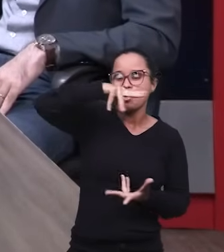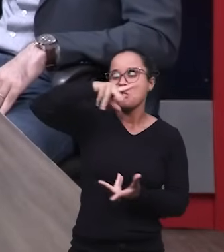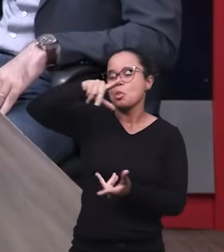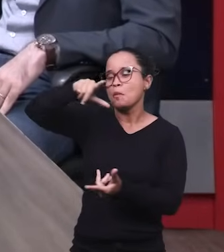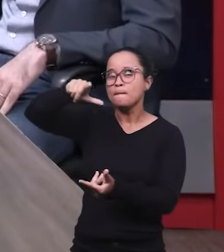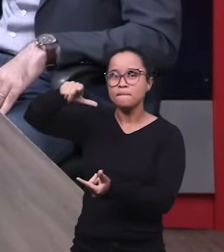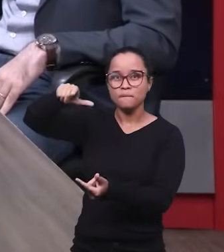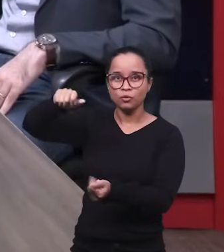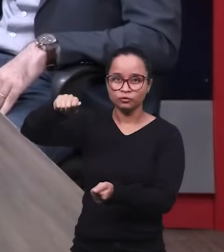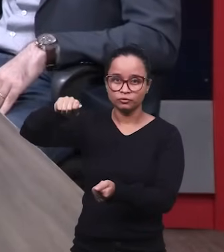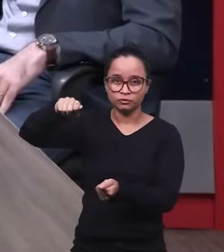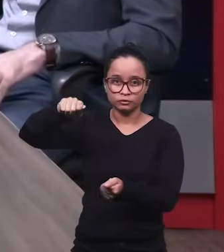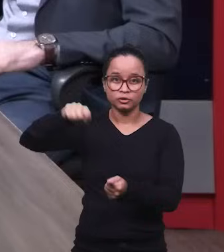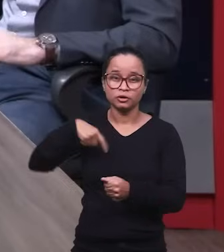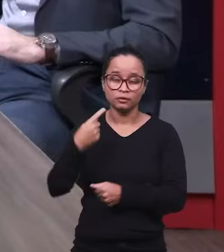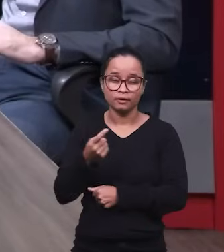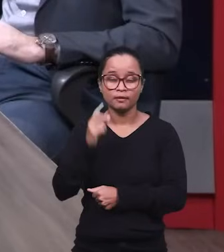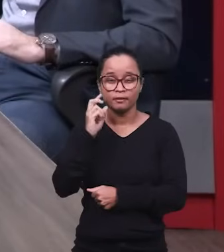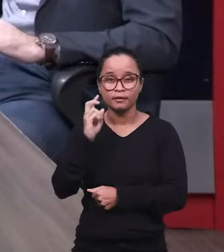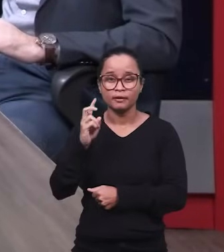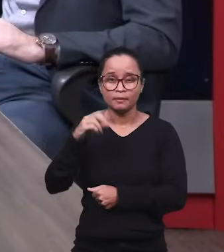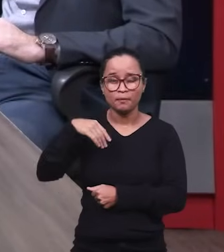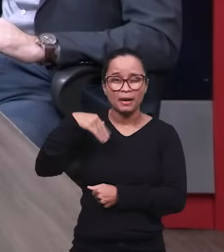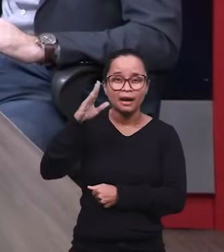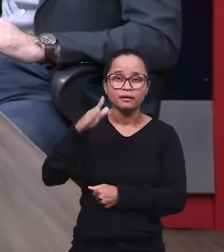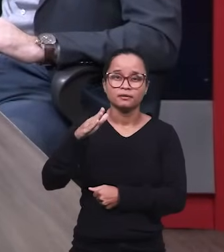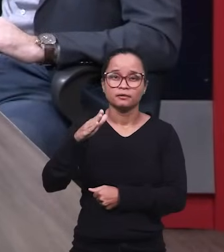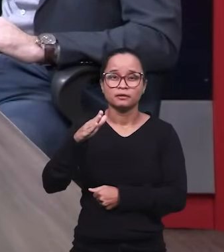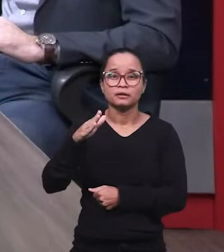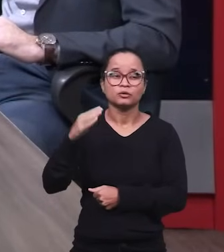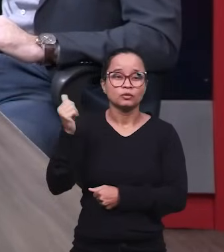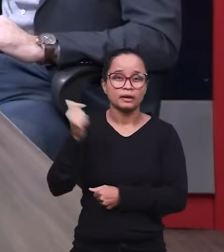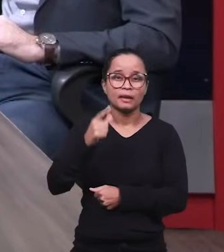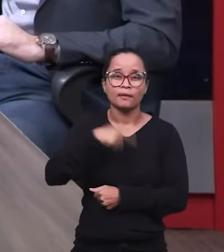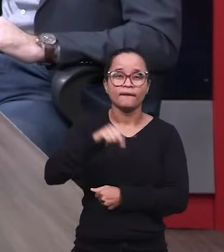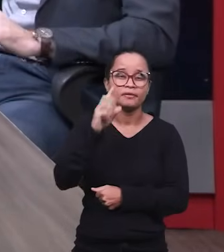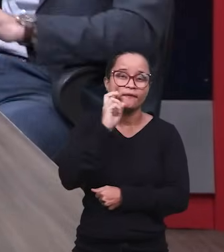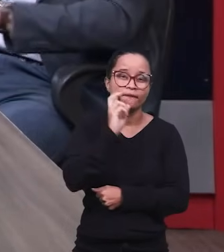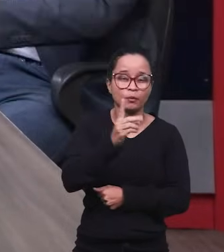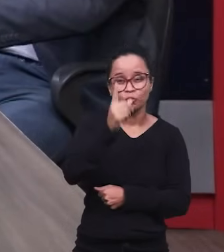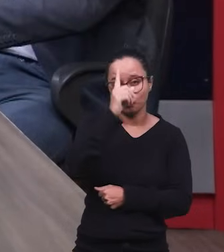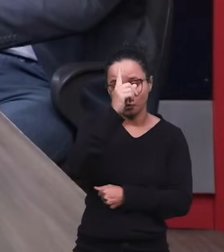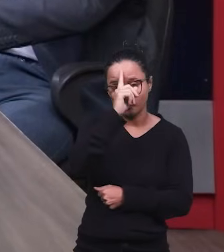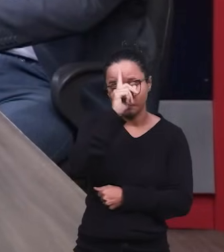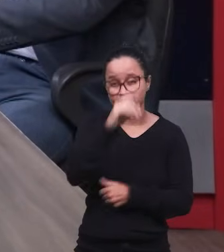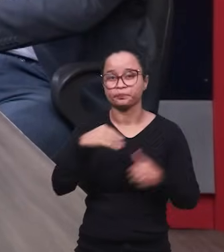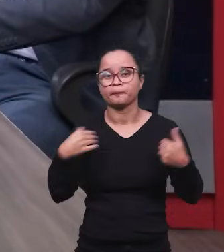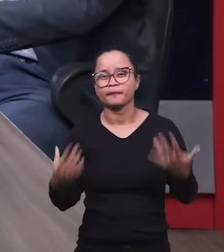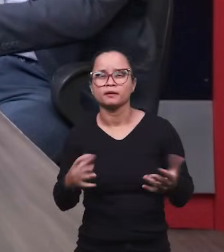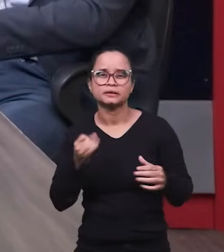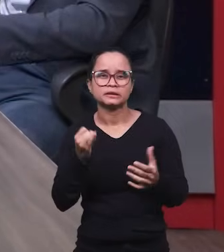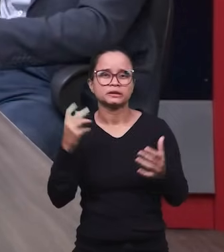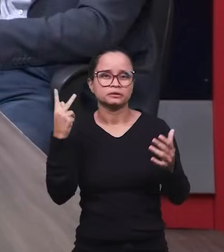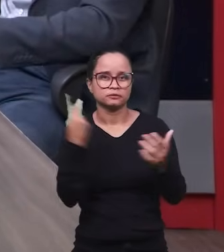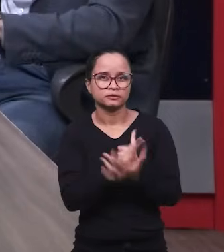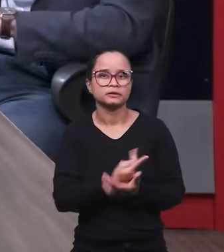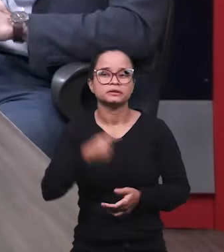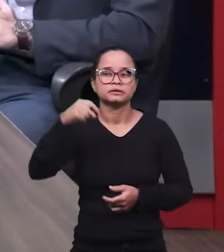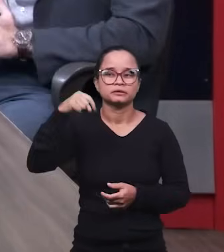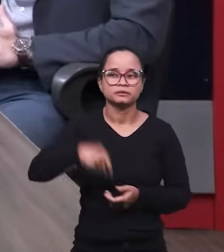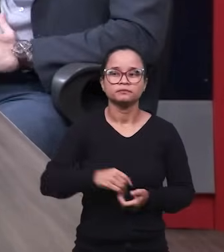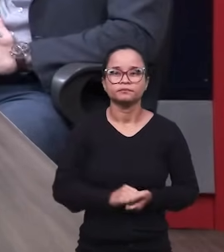né? Muito maior do que nós vimos no dia a dia. Então, pode ver que nós vemos o seguinte, se isso acontece